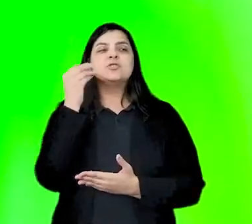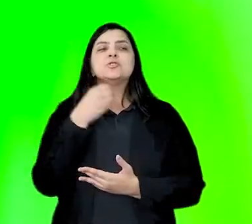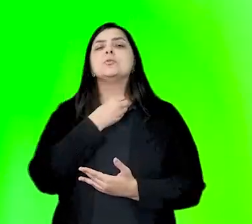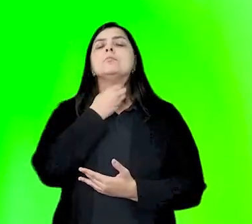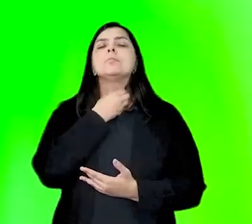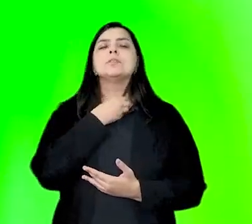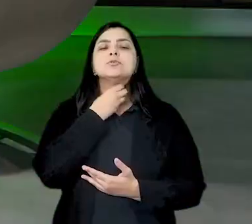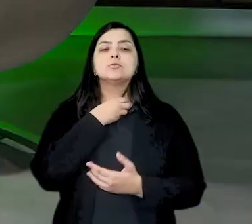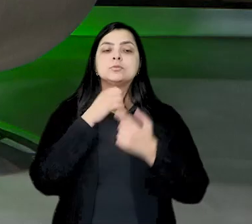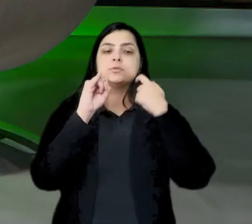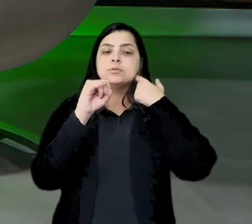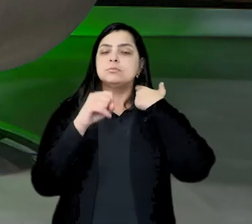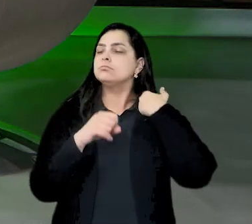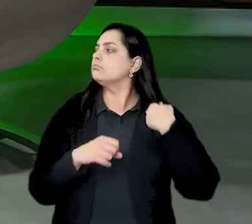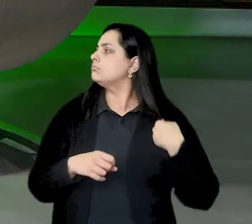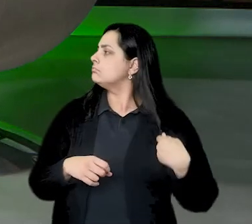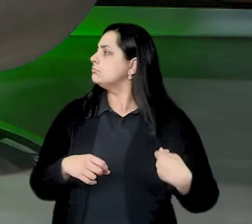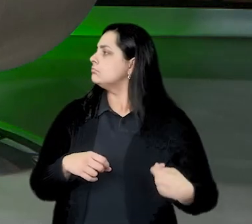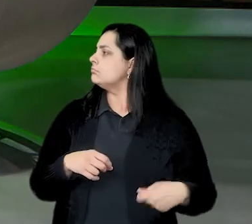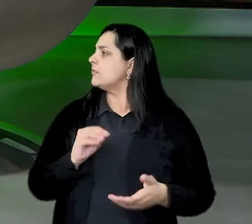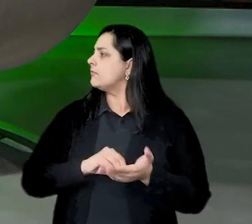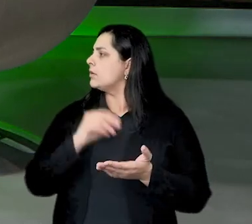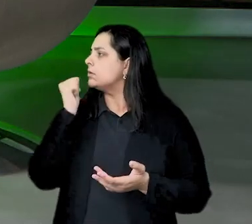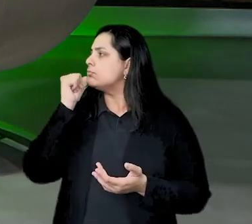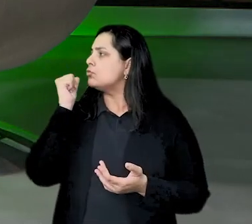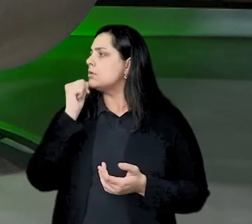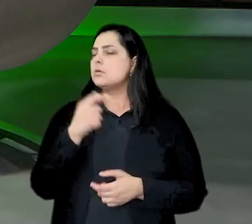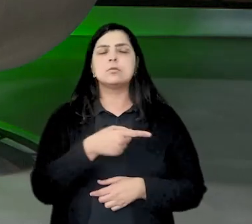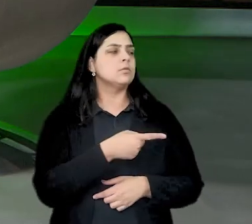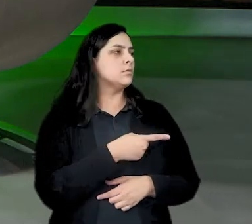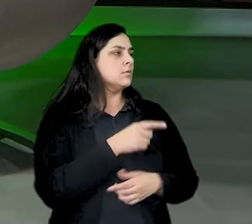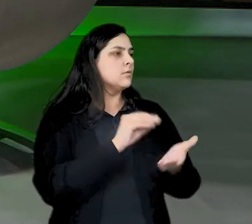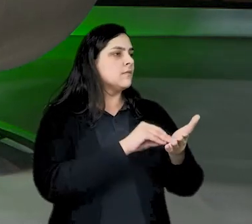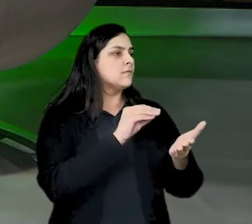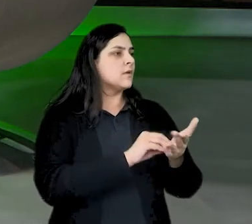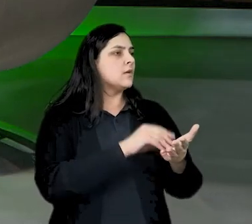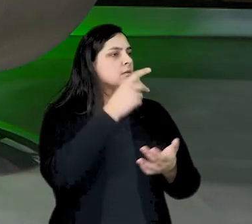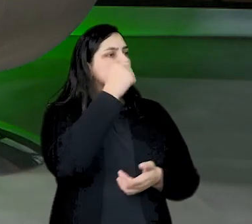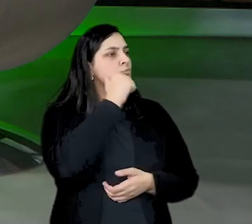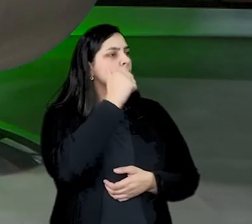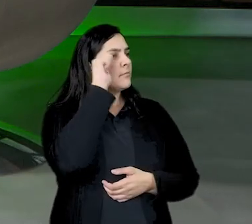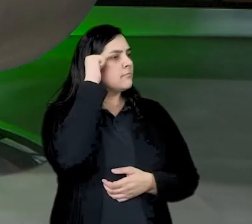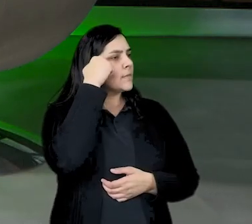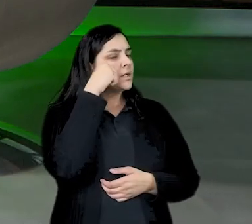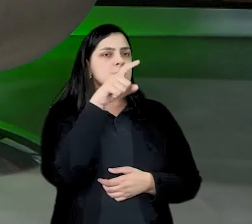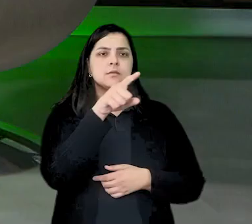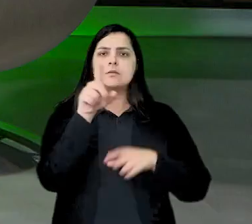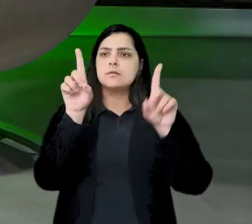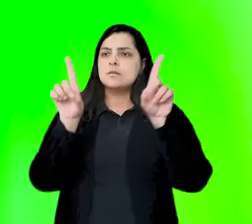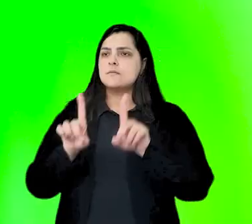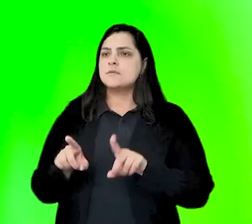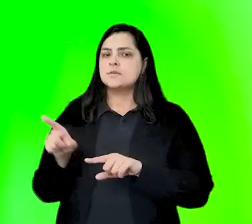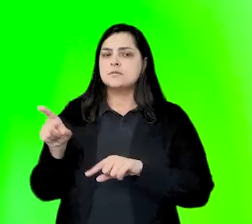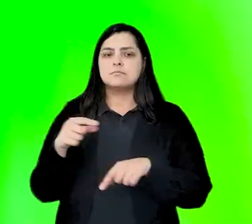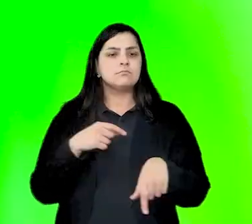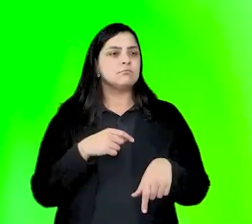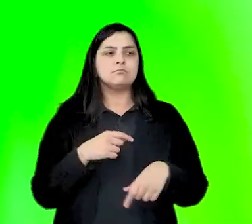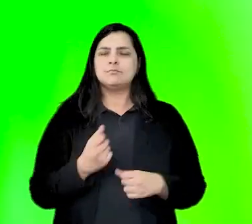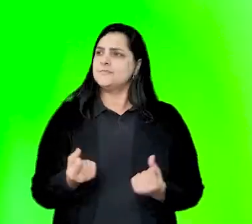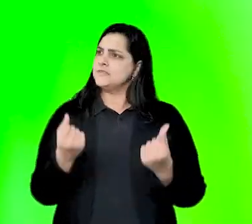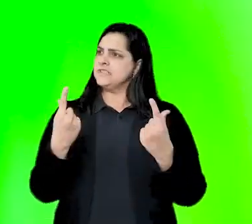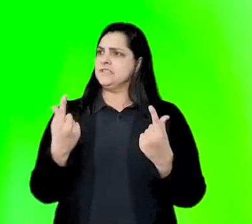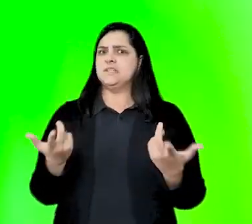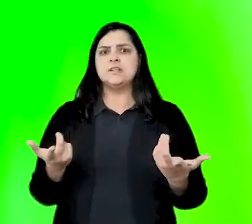teste do pescoço. Então, se eu olho para um lado, está faltando mulher, está faltando pessoa com deficiência, está faltando mulher preta, eu tenho